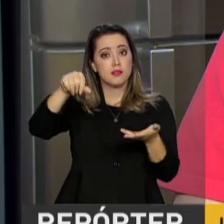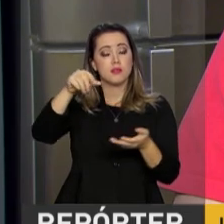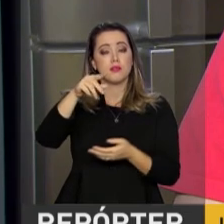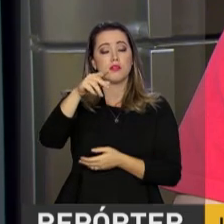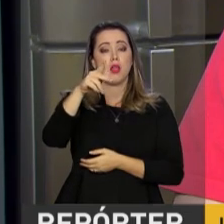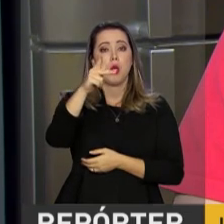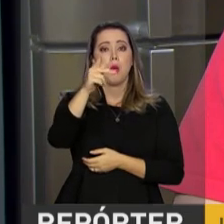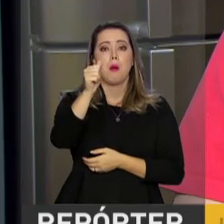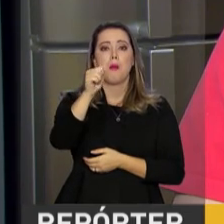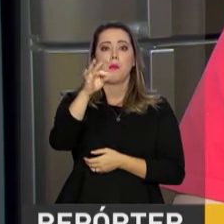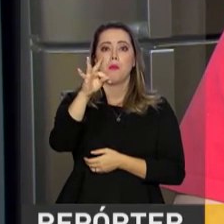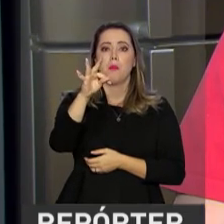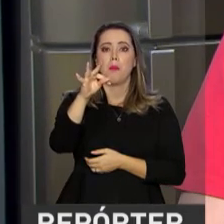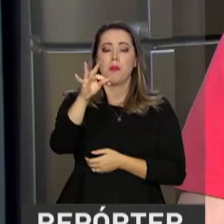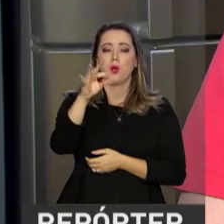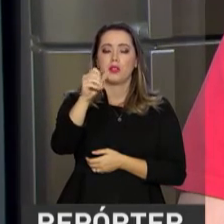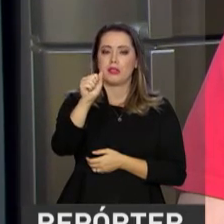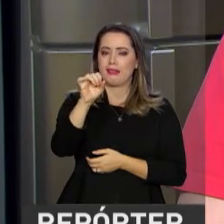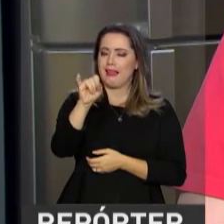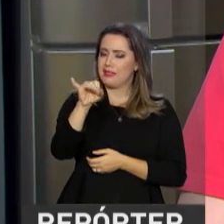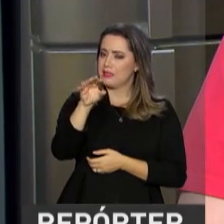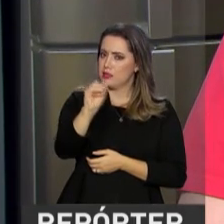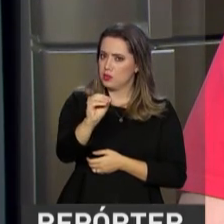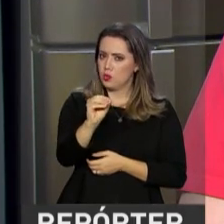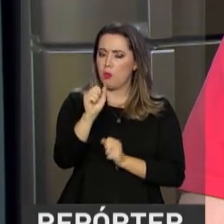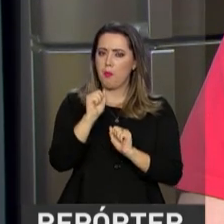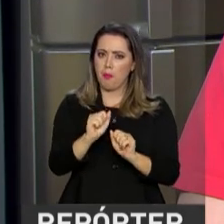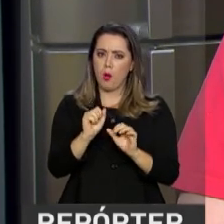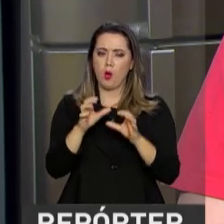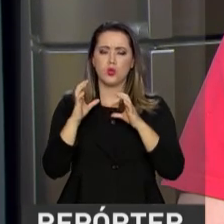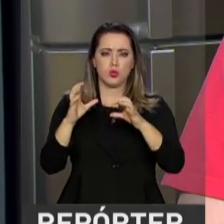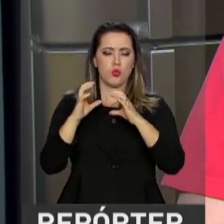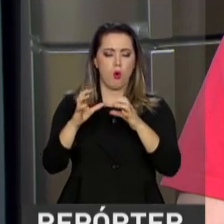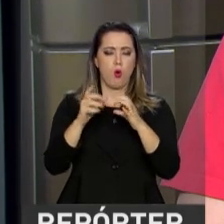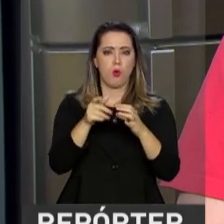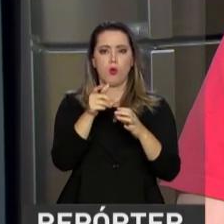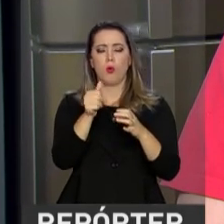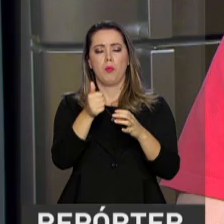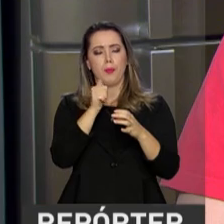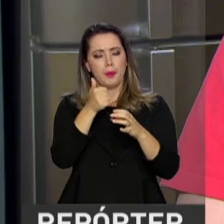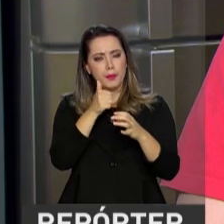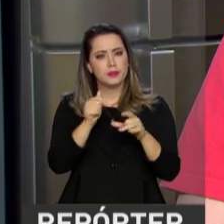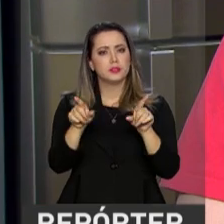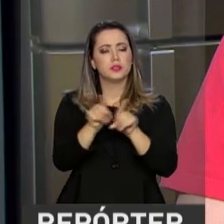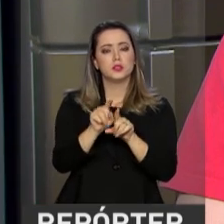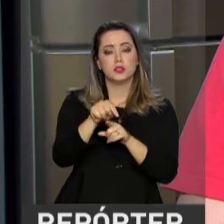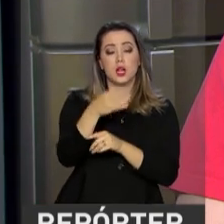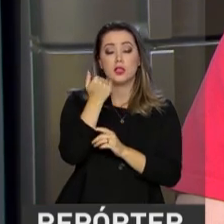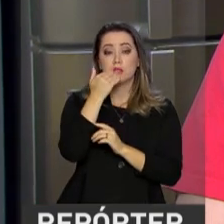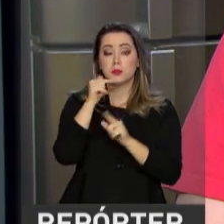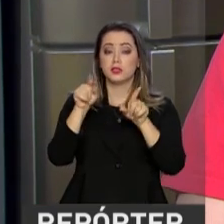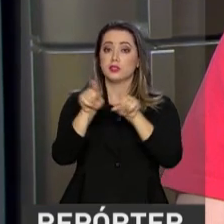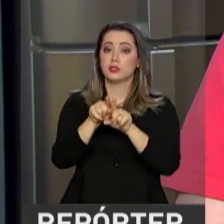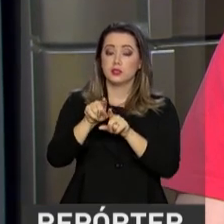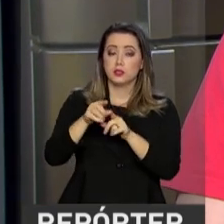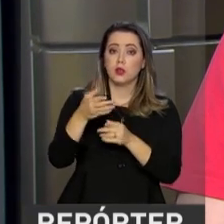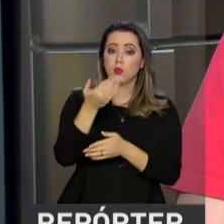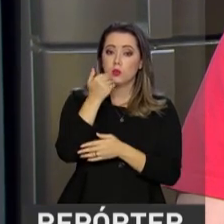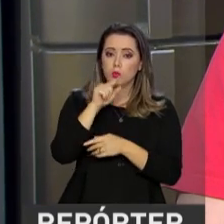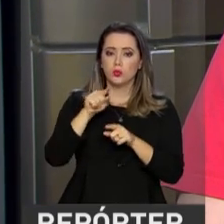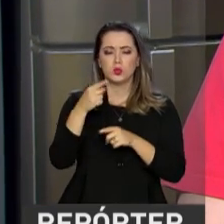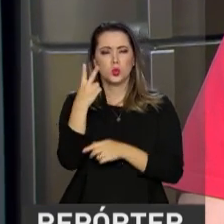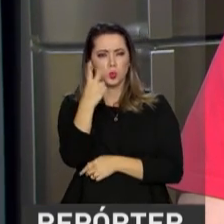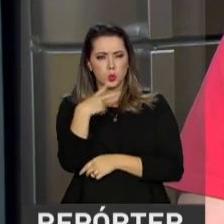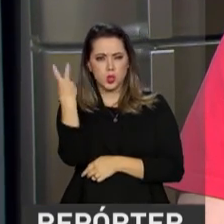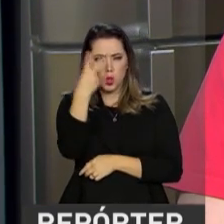ela começar a ingerir água de coco um segundo passo é a alimentação alimentação ela tem que ser priorizado também é importante a pessoa comer mais mas que o trabalho de